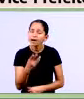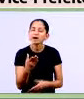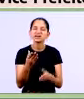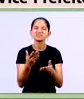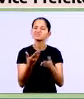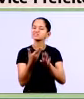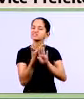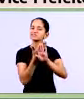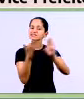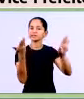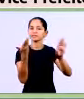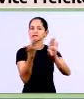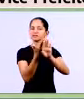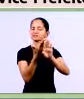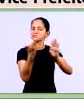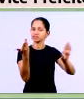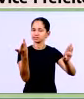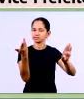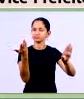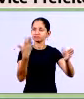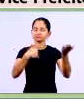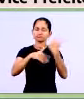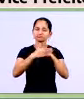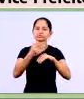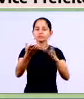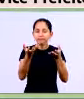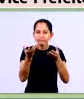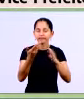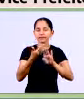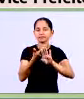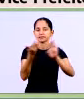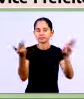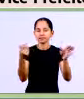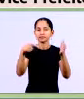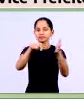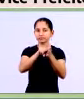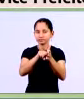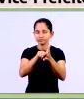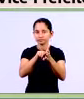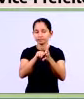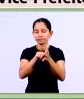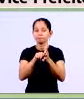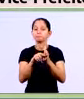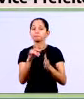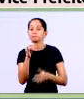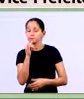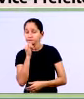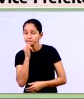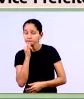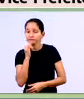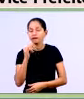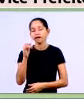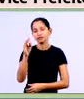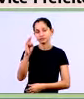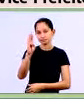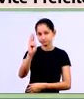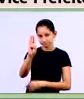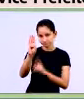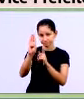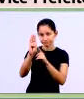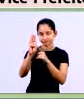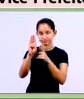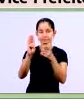separar, põe uma trava ali para separar. É com hífen. Se terminou com R, com certeza é com